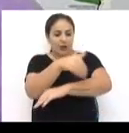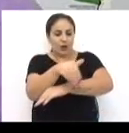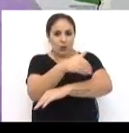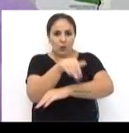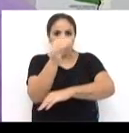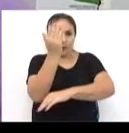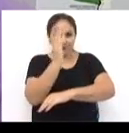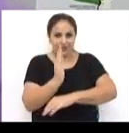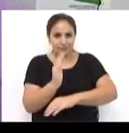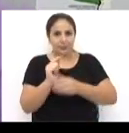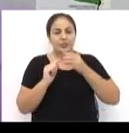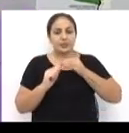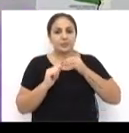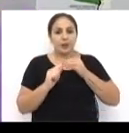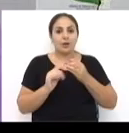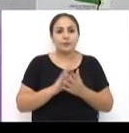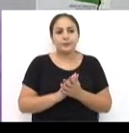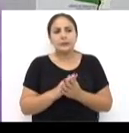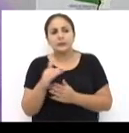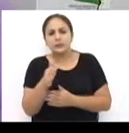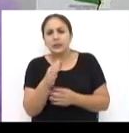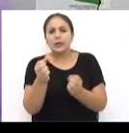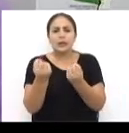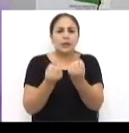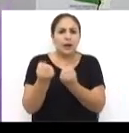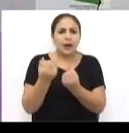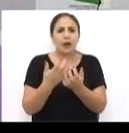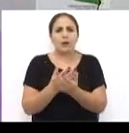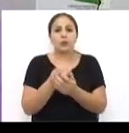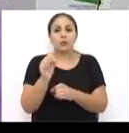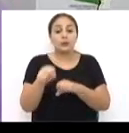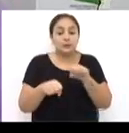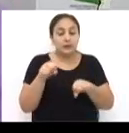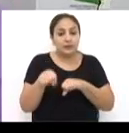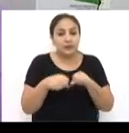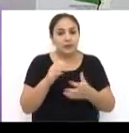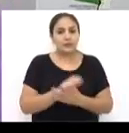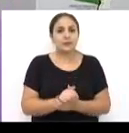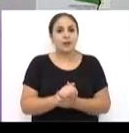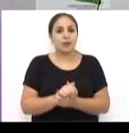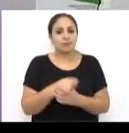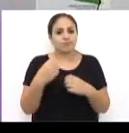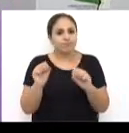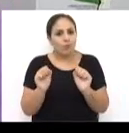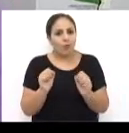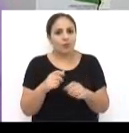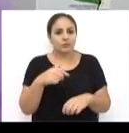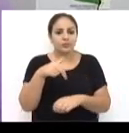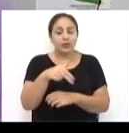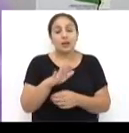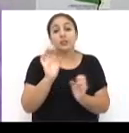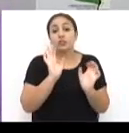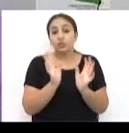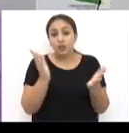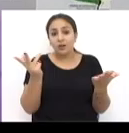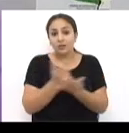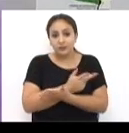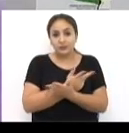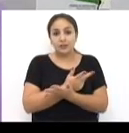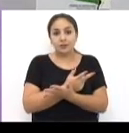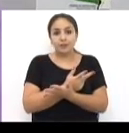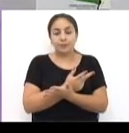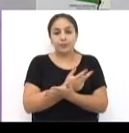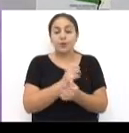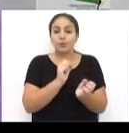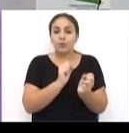avenidas principais da nossa cidade, no meio dos veículos, no meio dos ciclistas, dos pedestres, então posteriormente, já aconteceu alguns